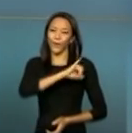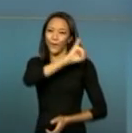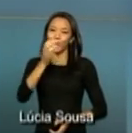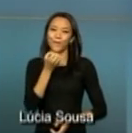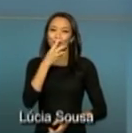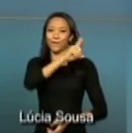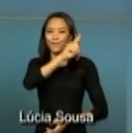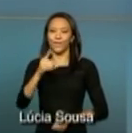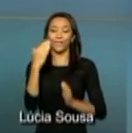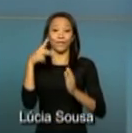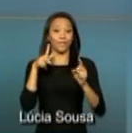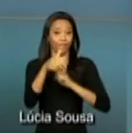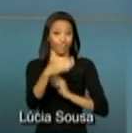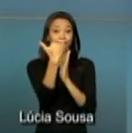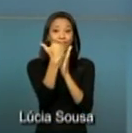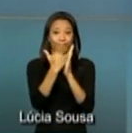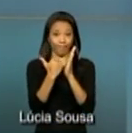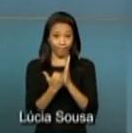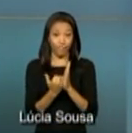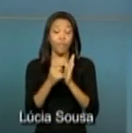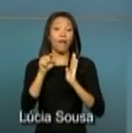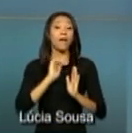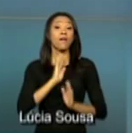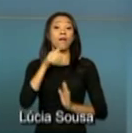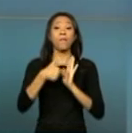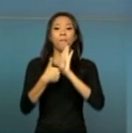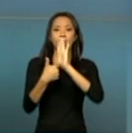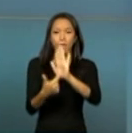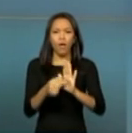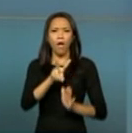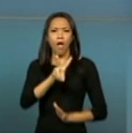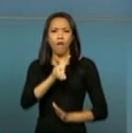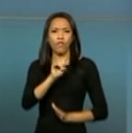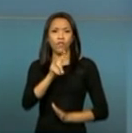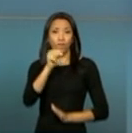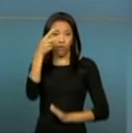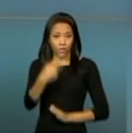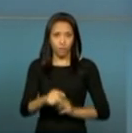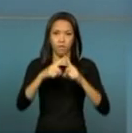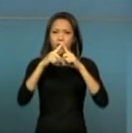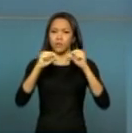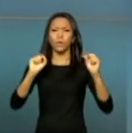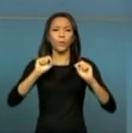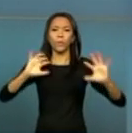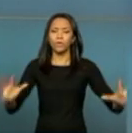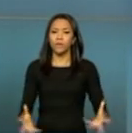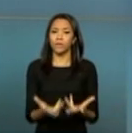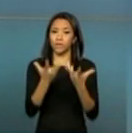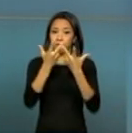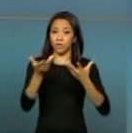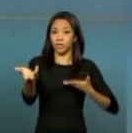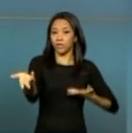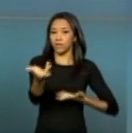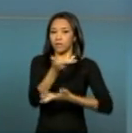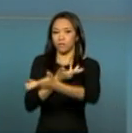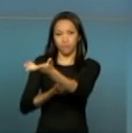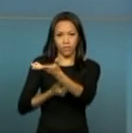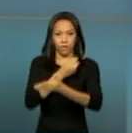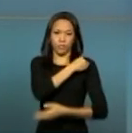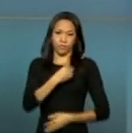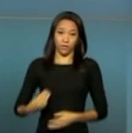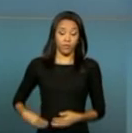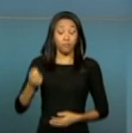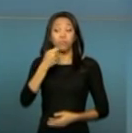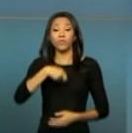Olá, bom dia. Interrompemos a nossa programação para transmitir ao vivo de Brasília a cerimônia de transmissão do cargo